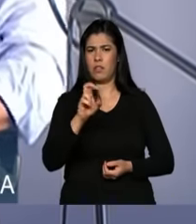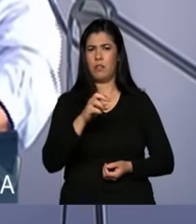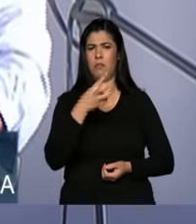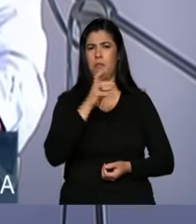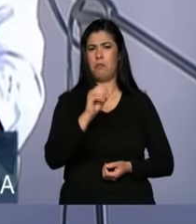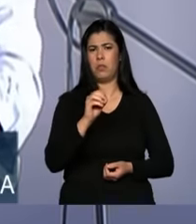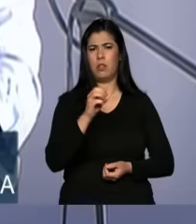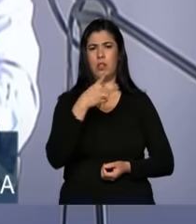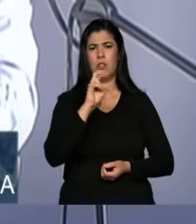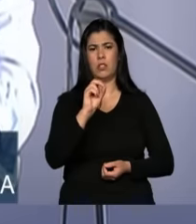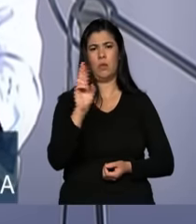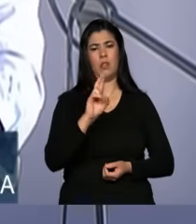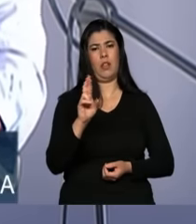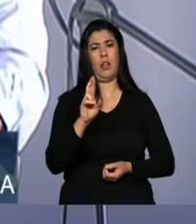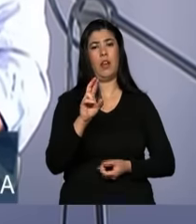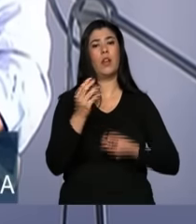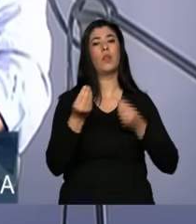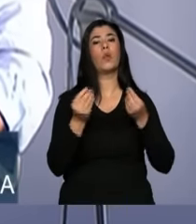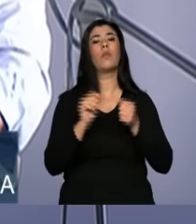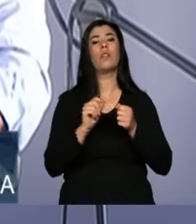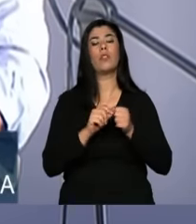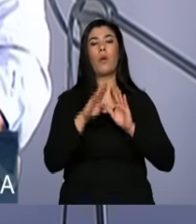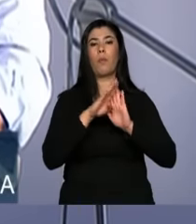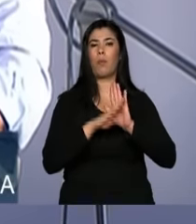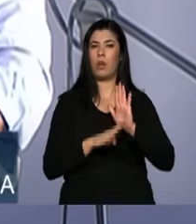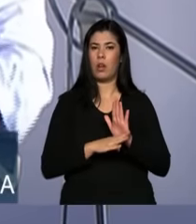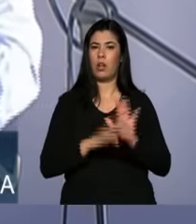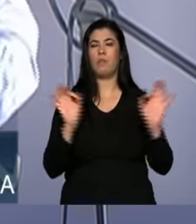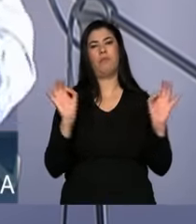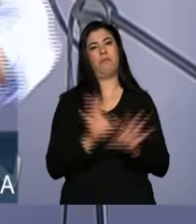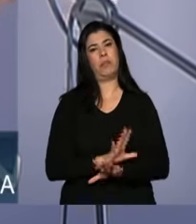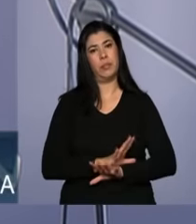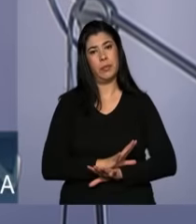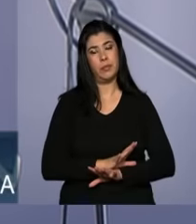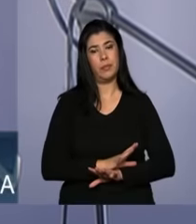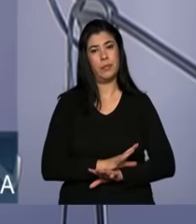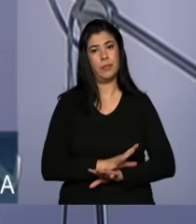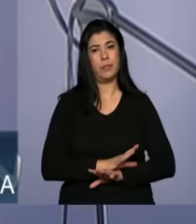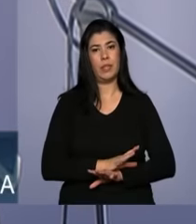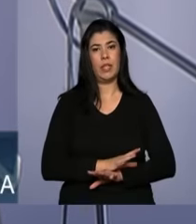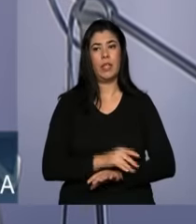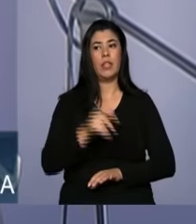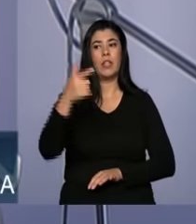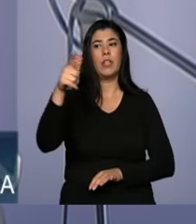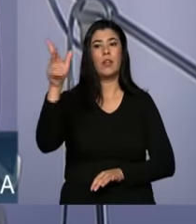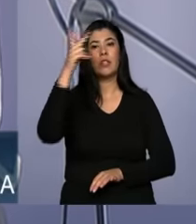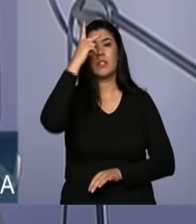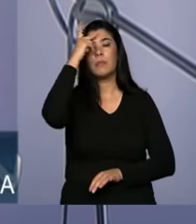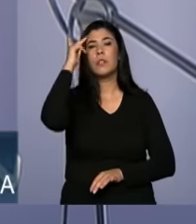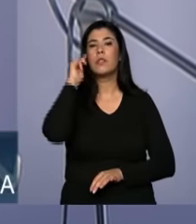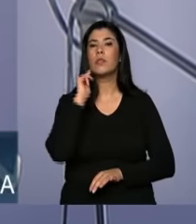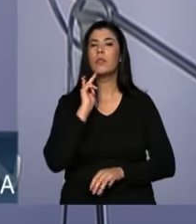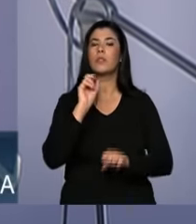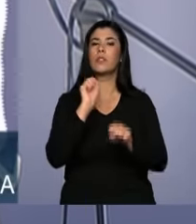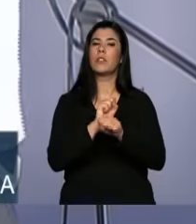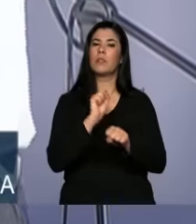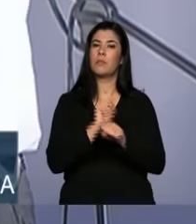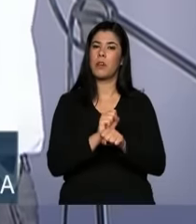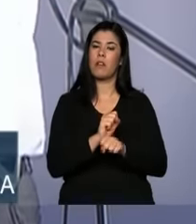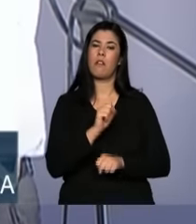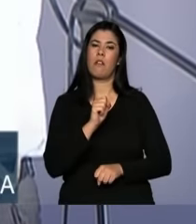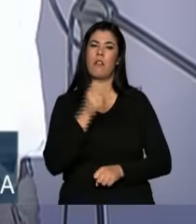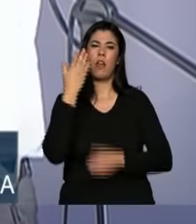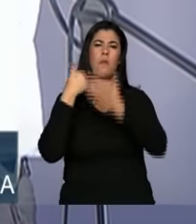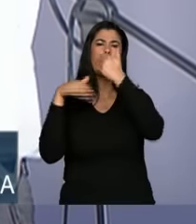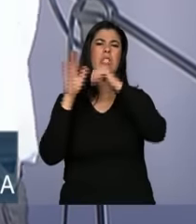o programa vai quebrar e vai parar. E aquelas aves agorentas vão dizer, viu o que eu